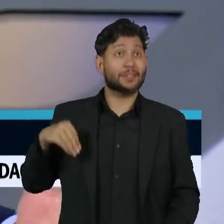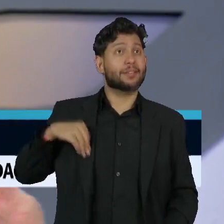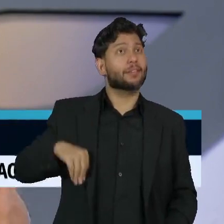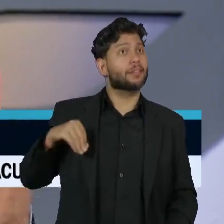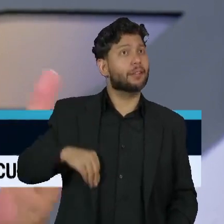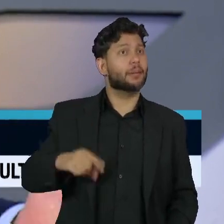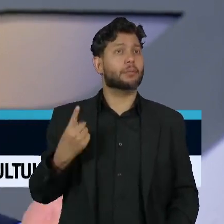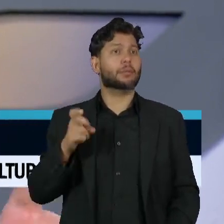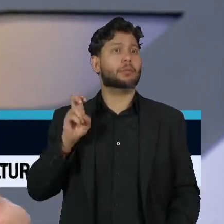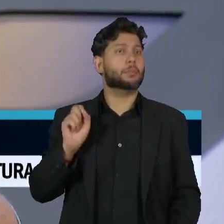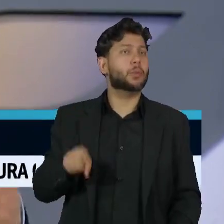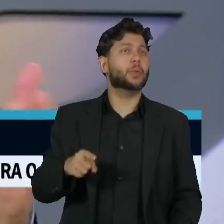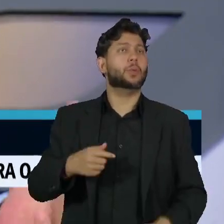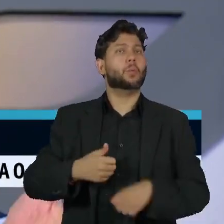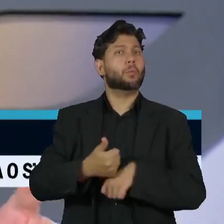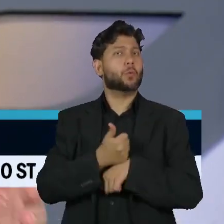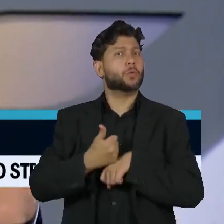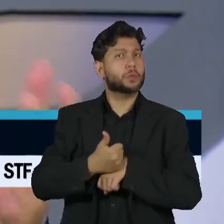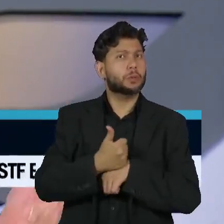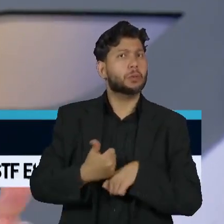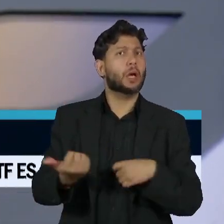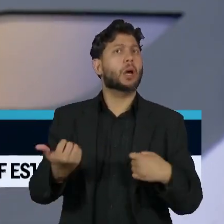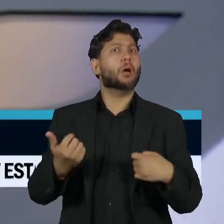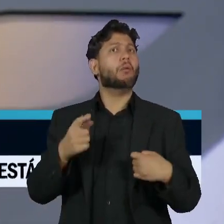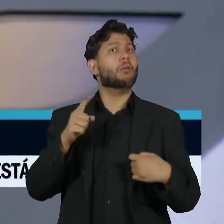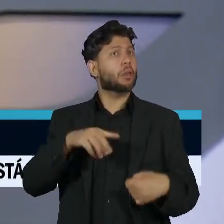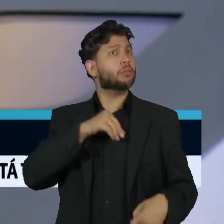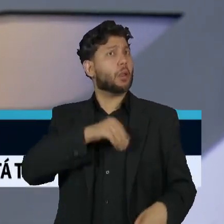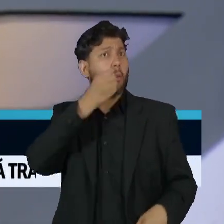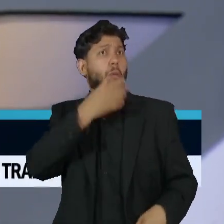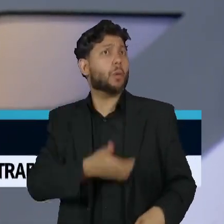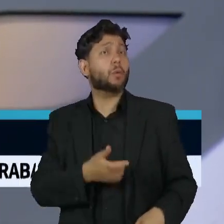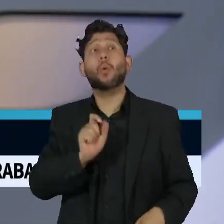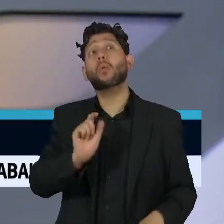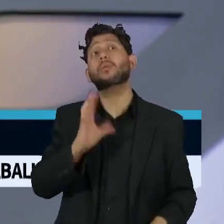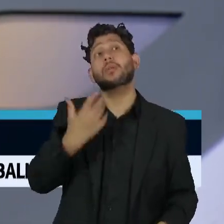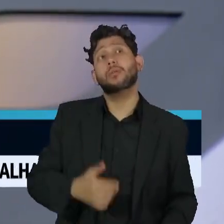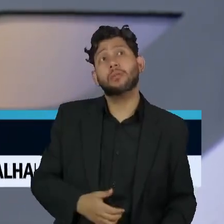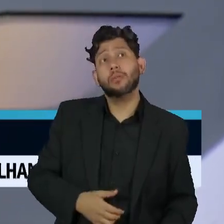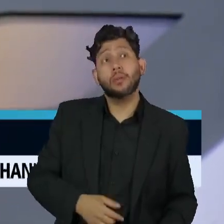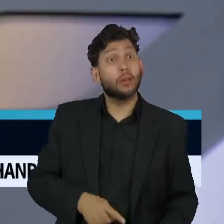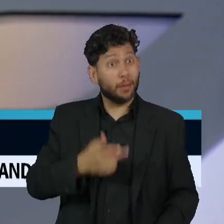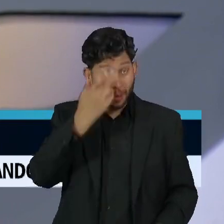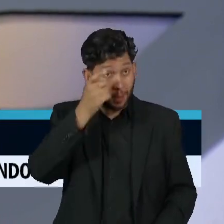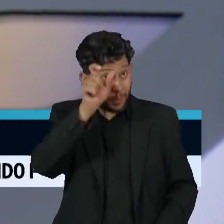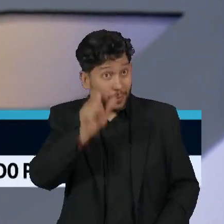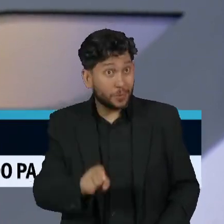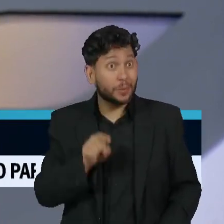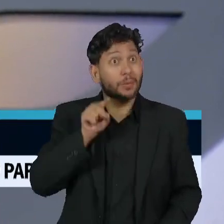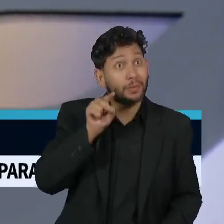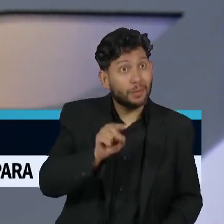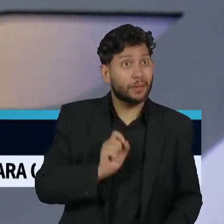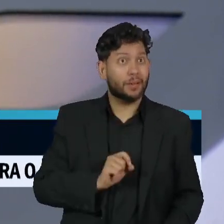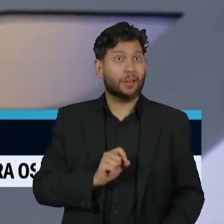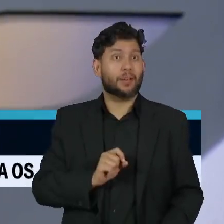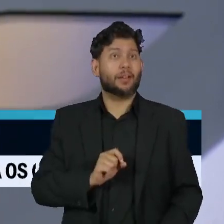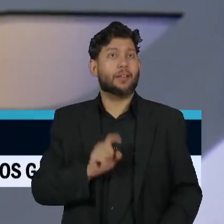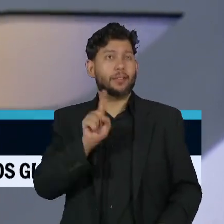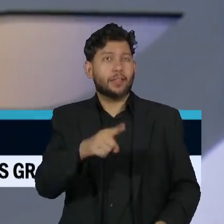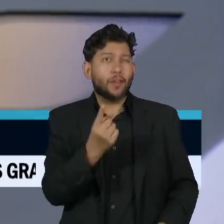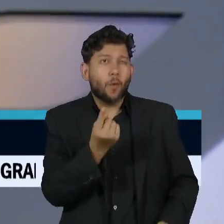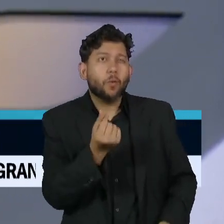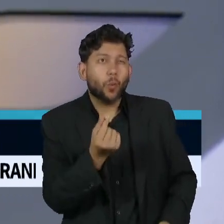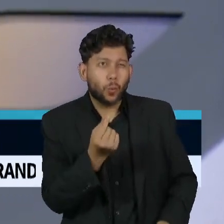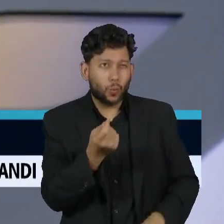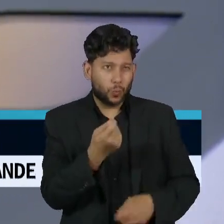cargo ou tem uma profissão que é e digamos bem remunerada é que Muito provavelmente na discussão desse valor